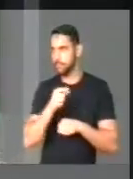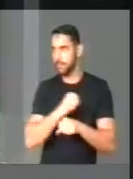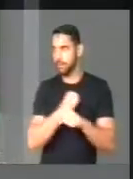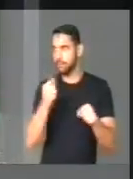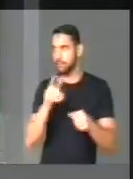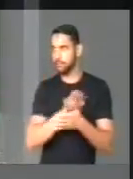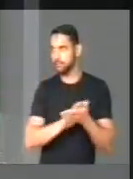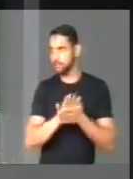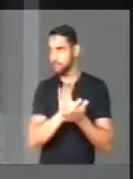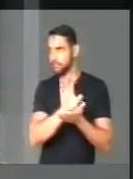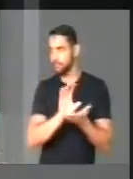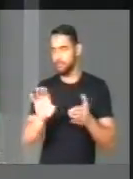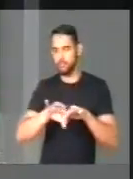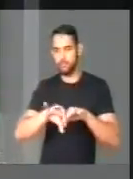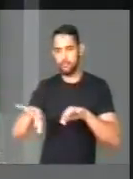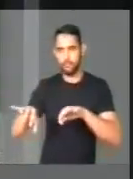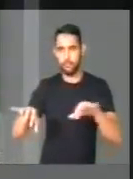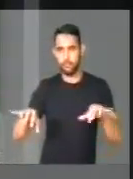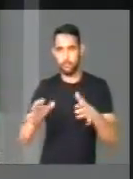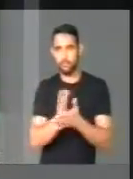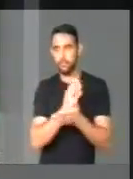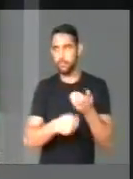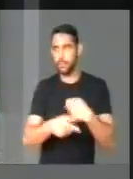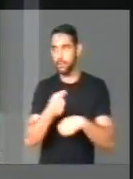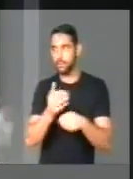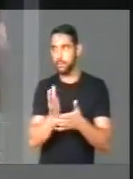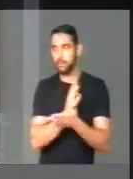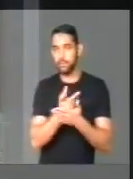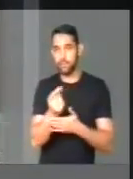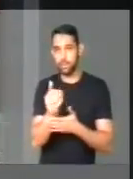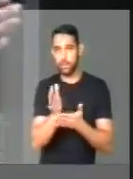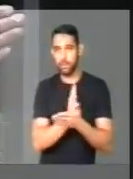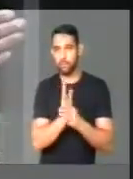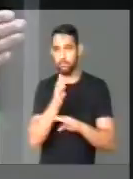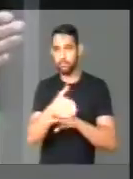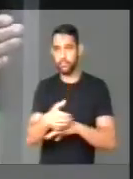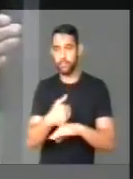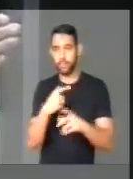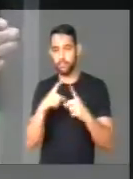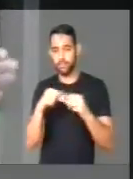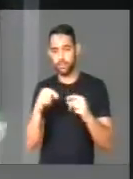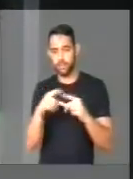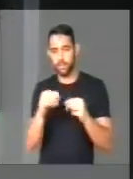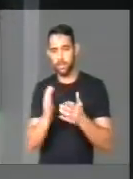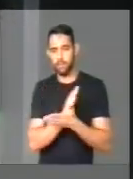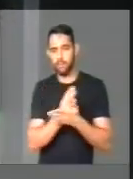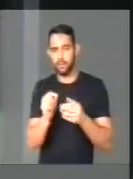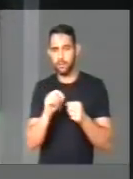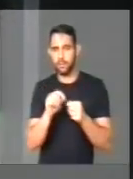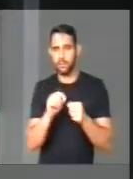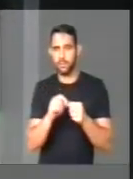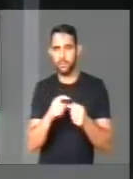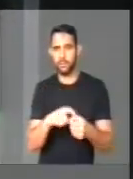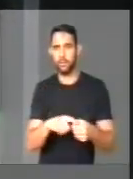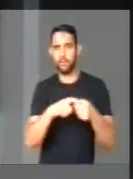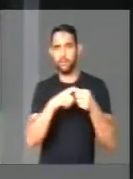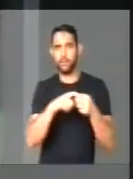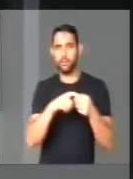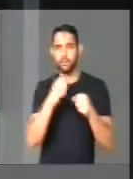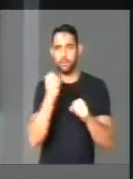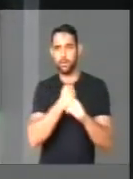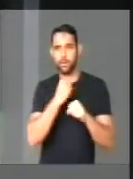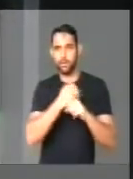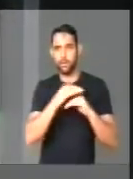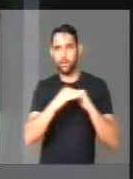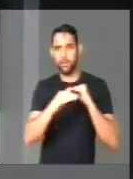temos que descentralizar a distribuição do dinheiro, porque o dinheiro entre sair de Brasília, que para você fazer o convênio de um calçamento